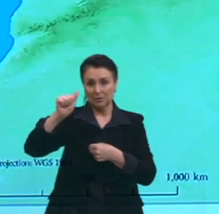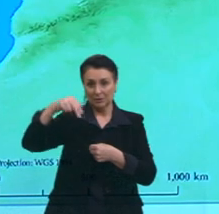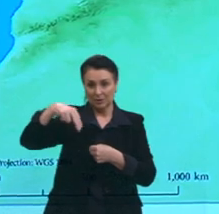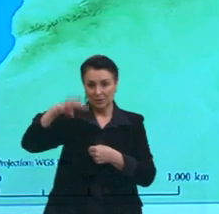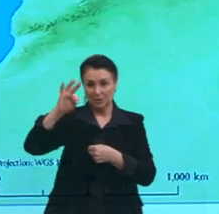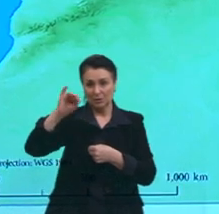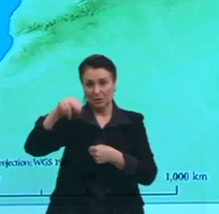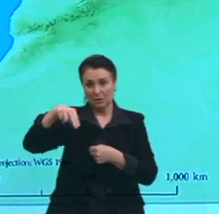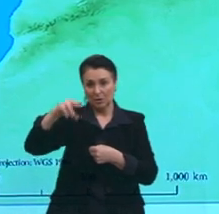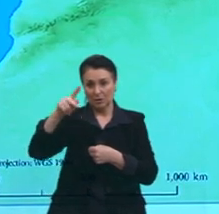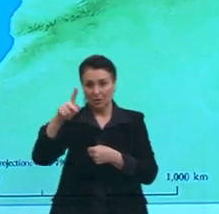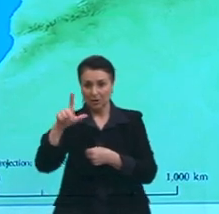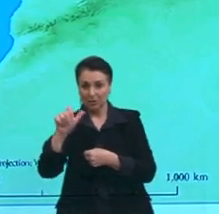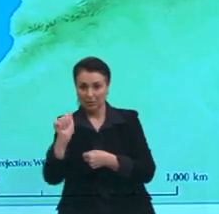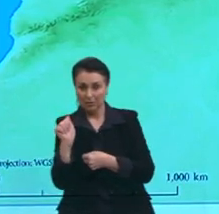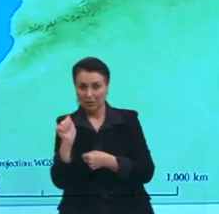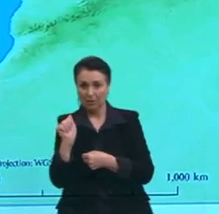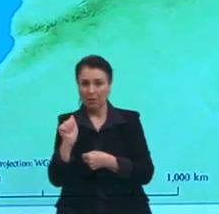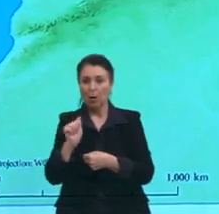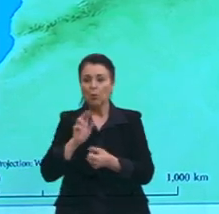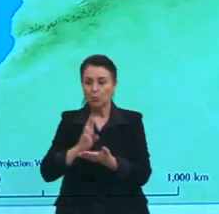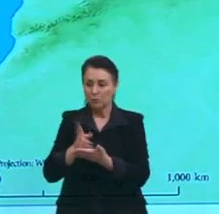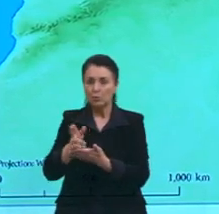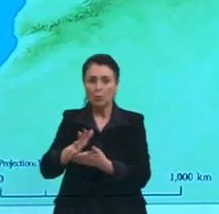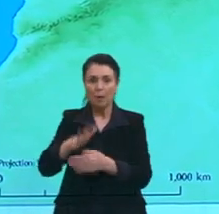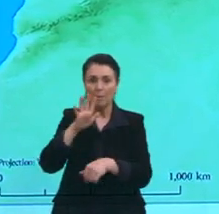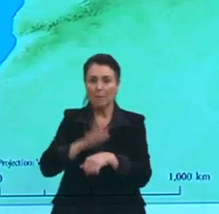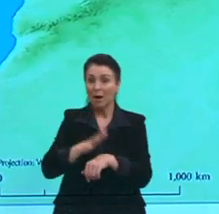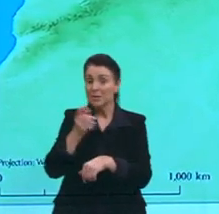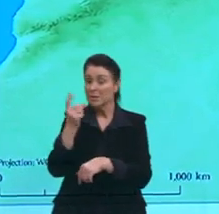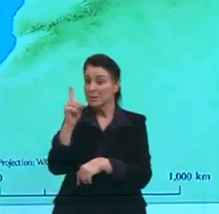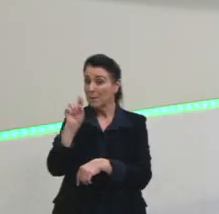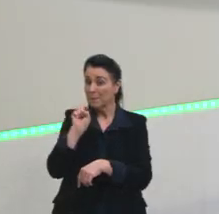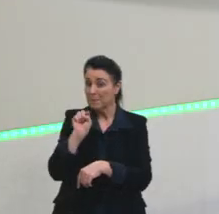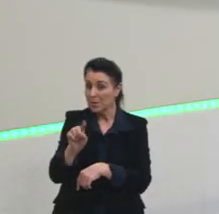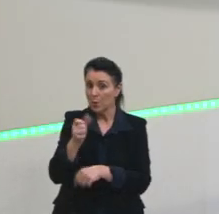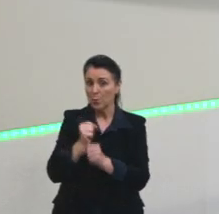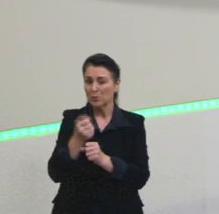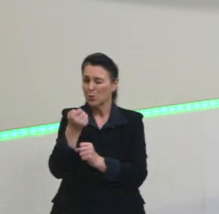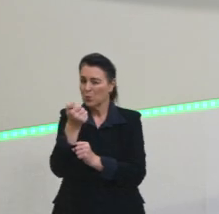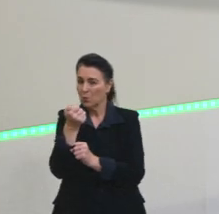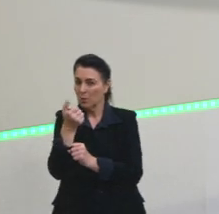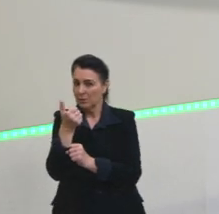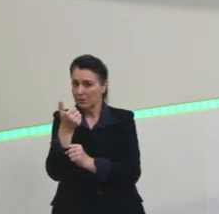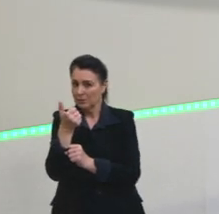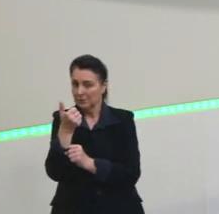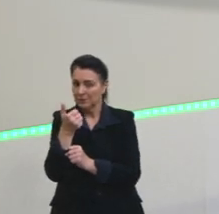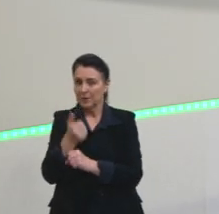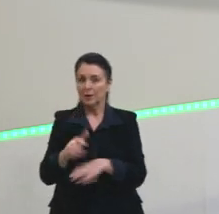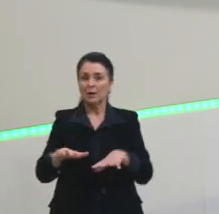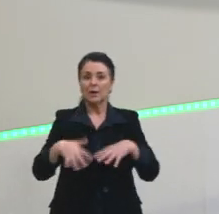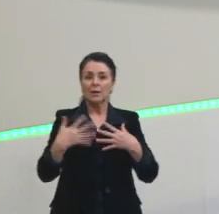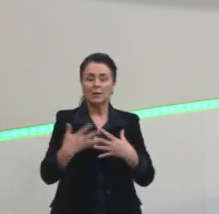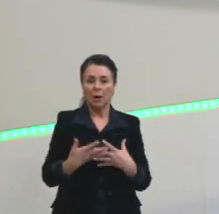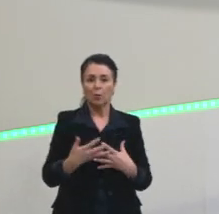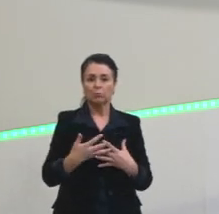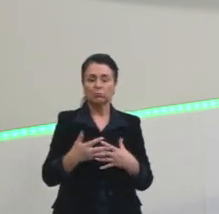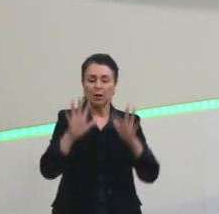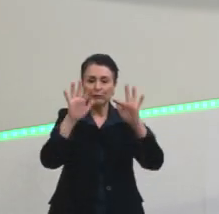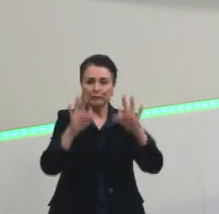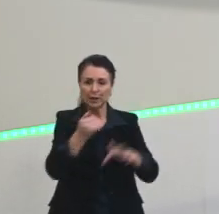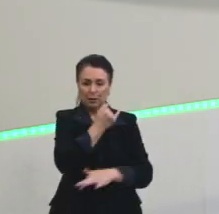continuar por quase mil anos durante a idade média e o império romano vai